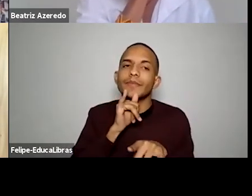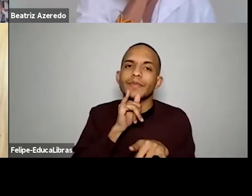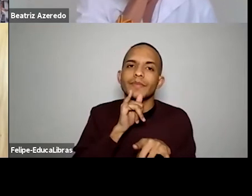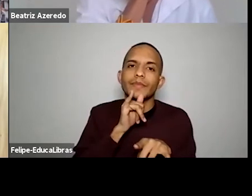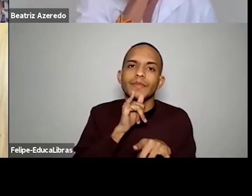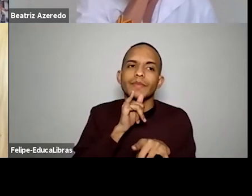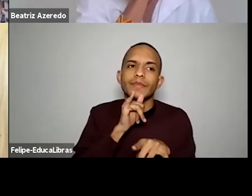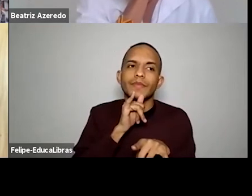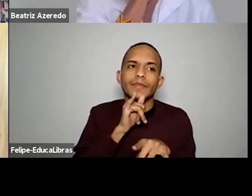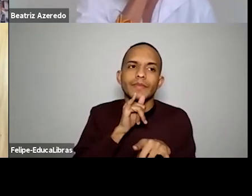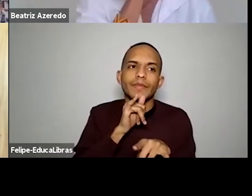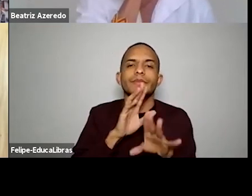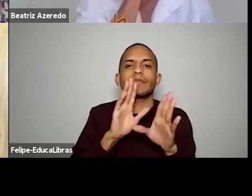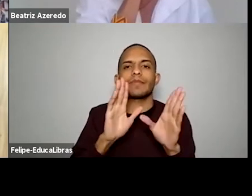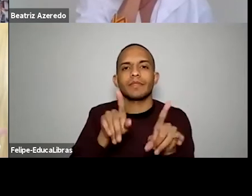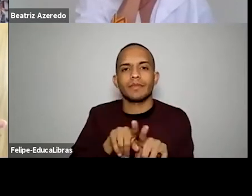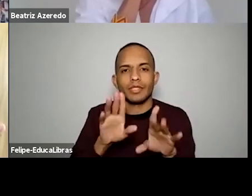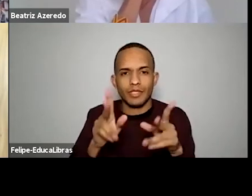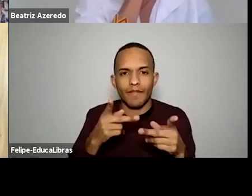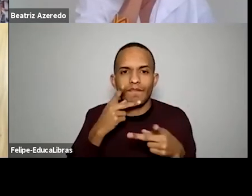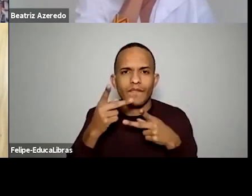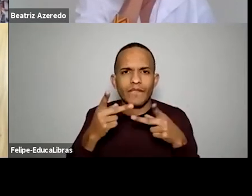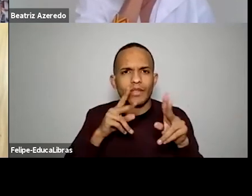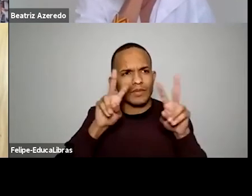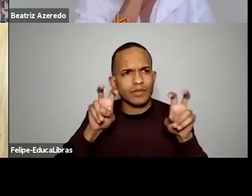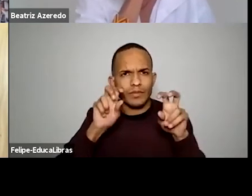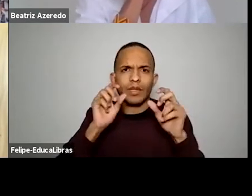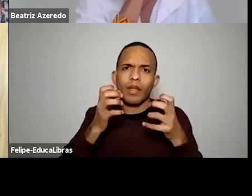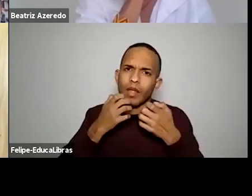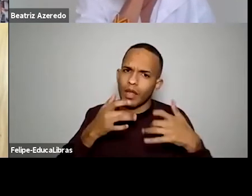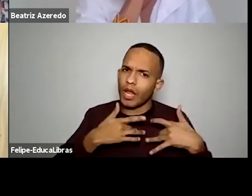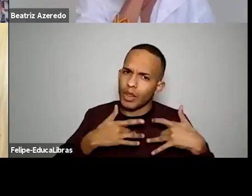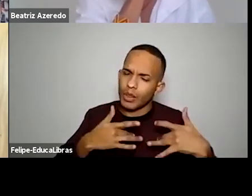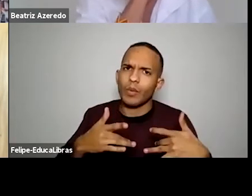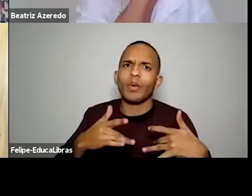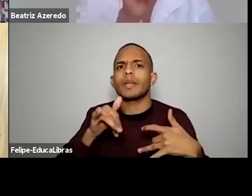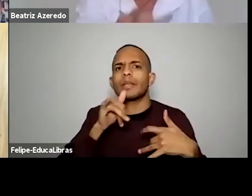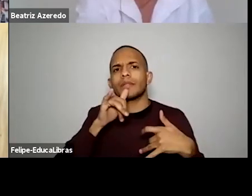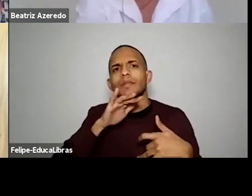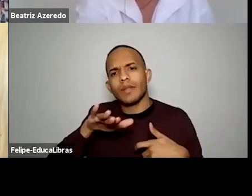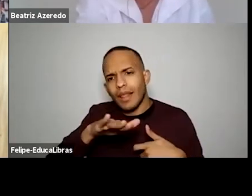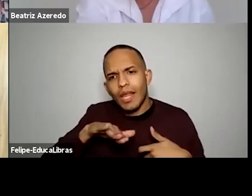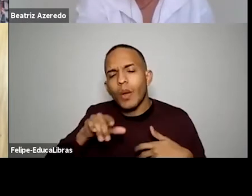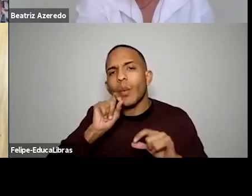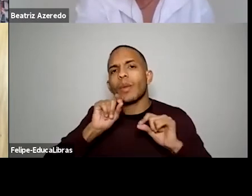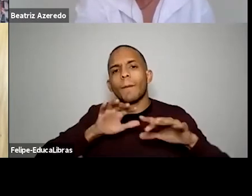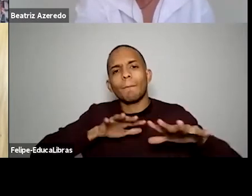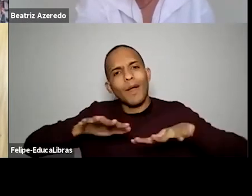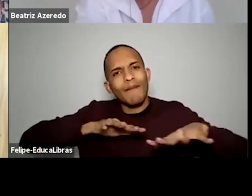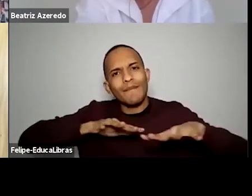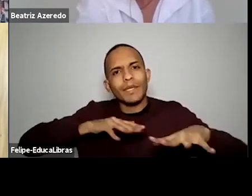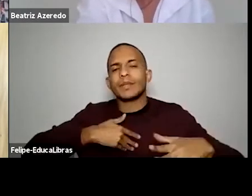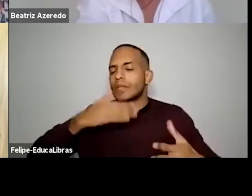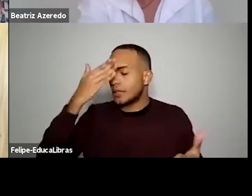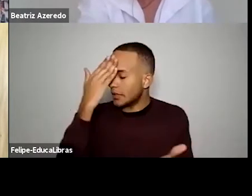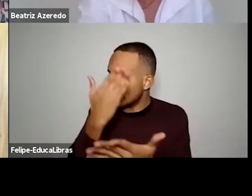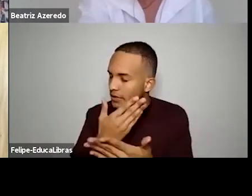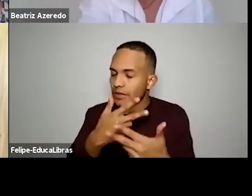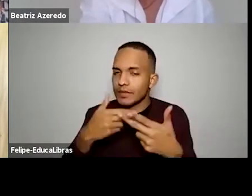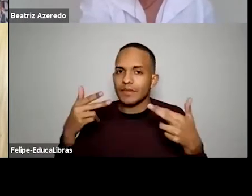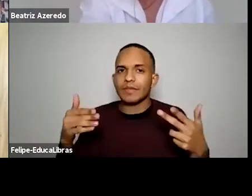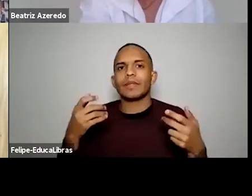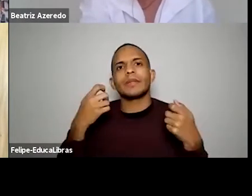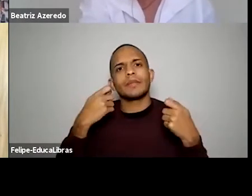você falou, numa da descrição do que é doar, você falou que é estar em movimento. E eu acredito que é isso, é você ter